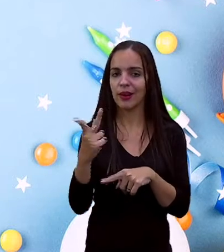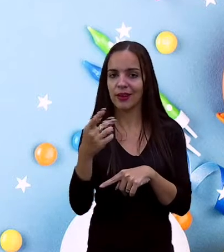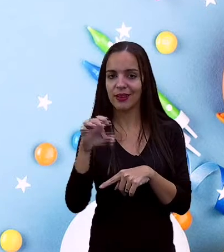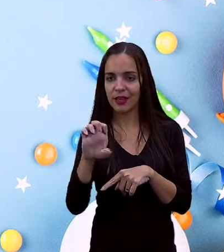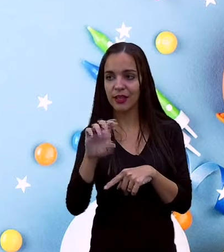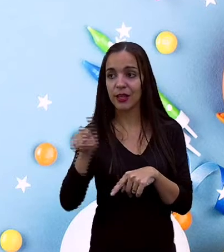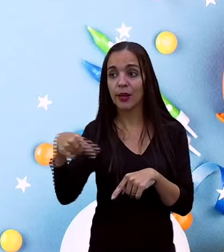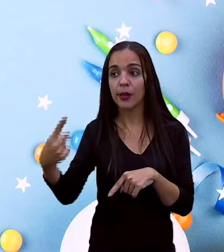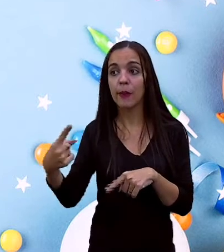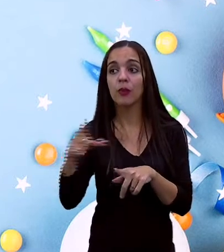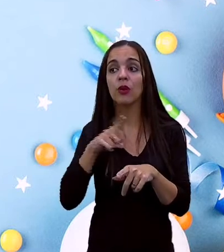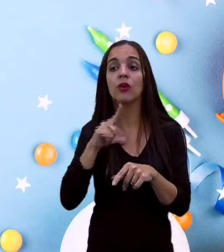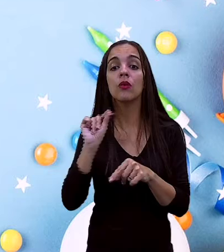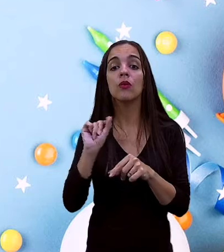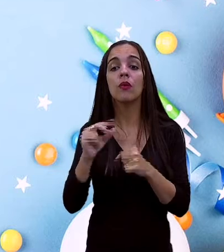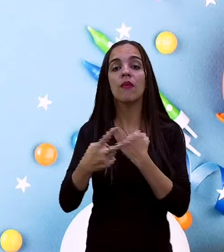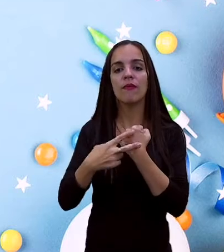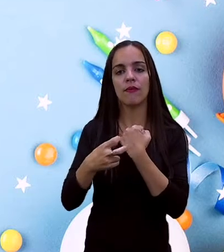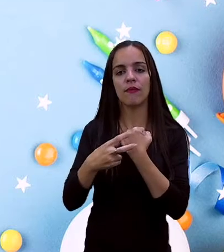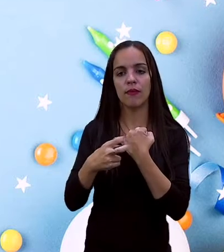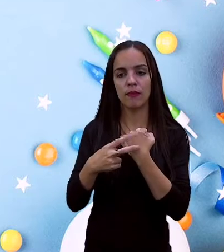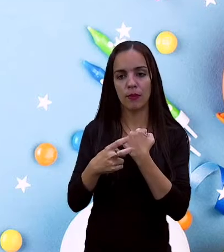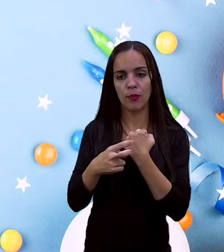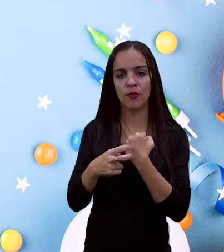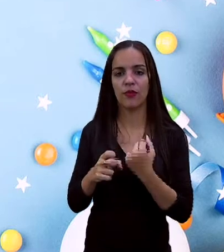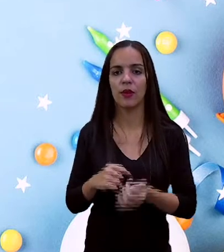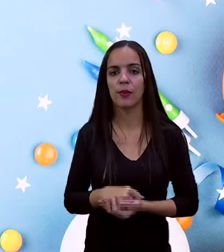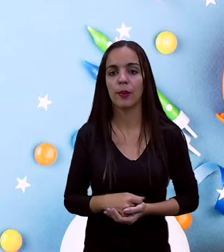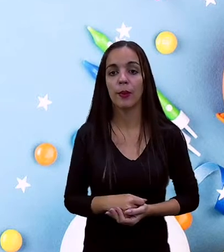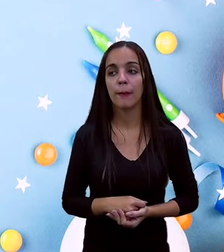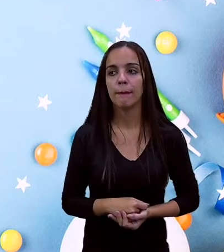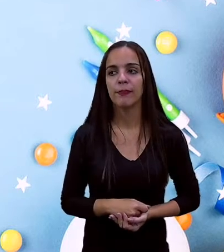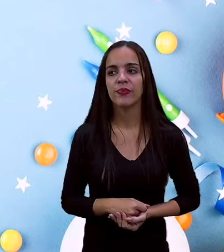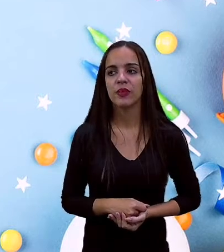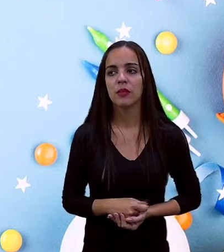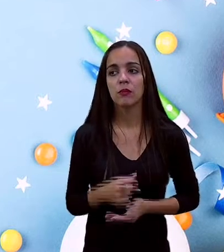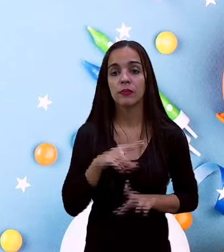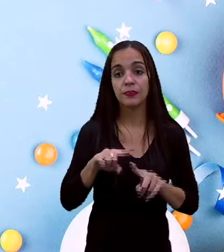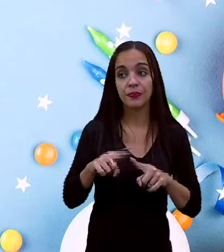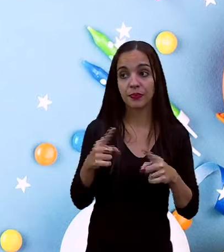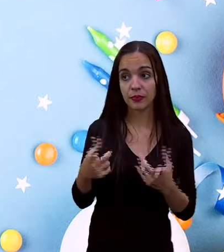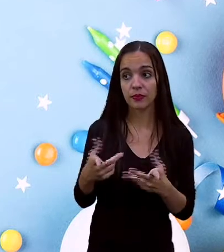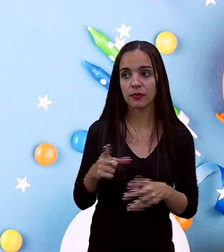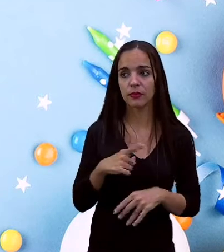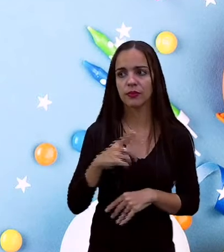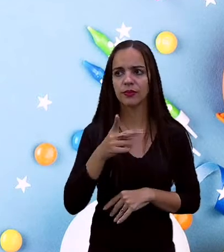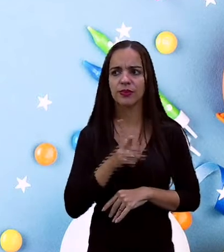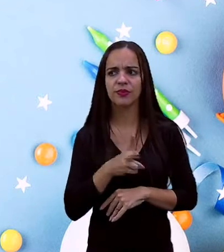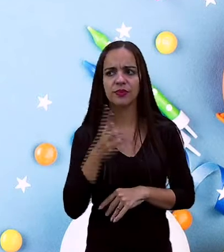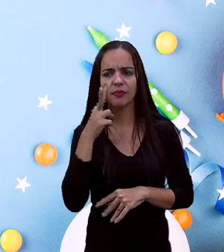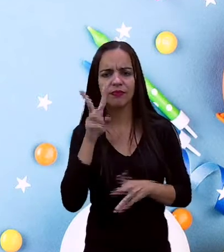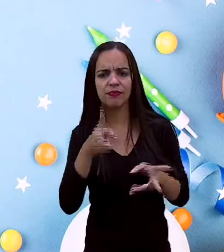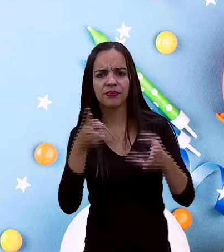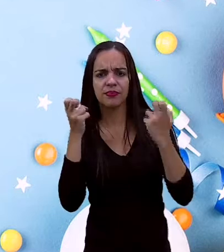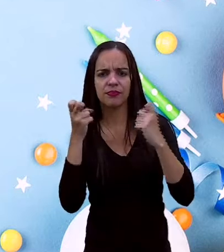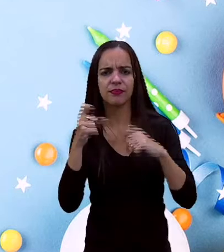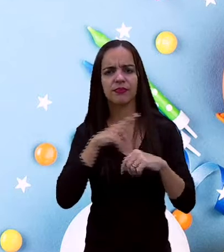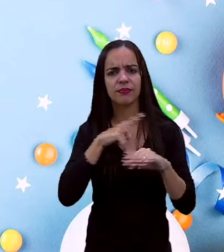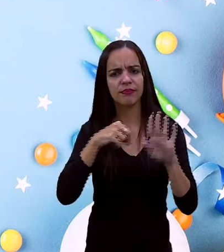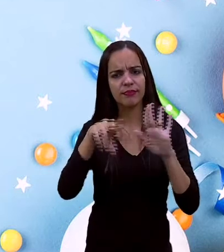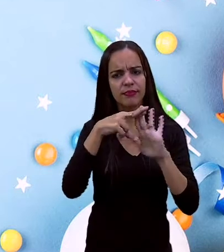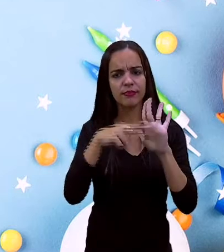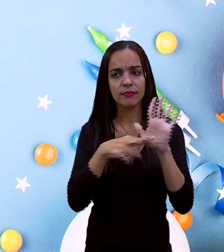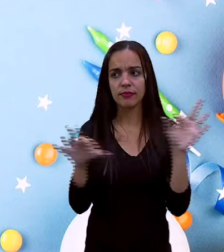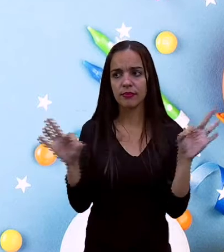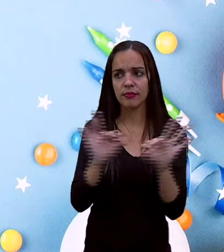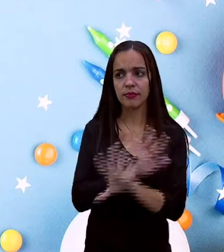e depois do lhe, eu tenho o verbo pedir. Então, essas são as 7 regrinhas da